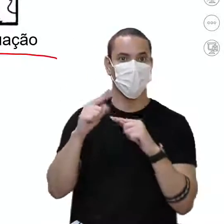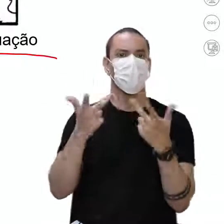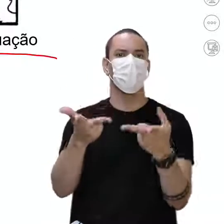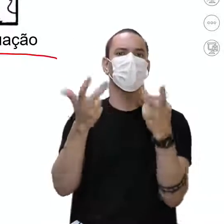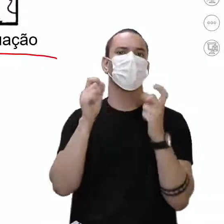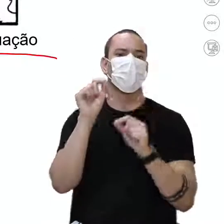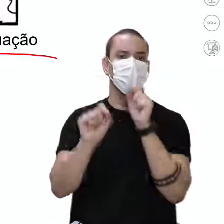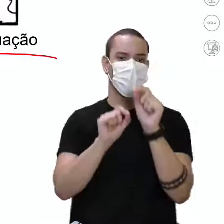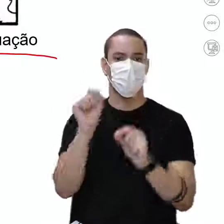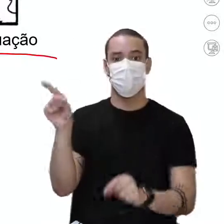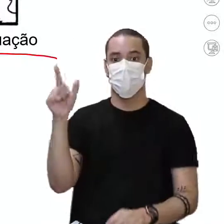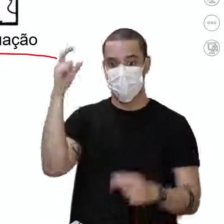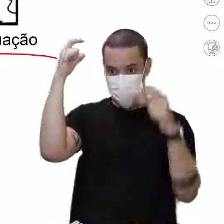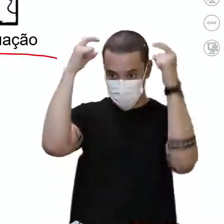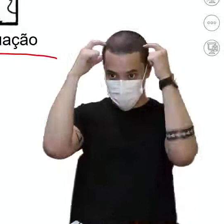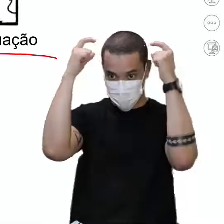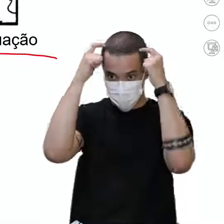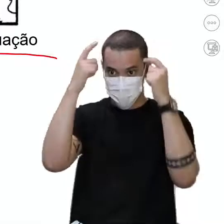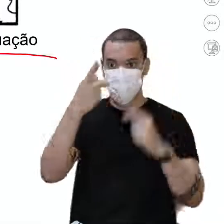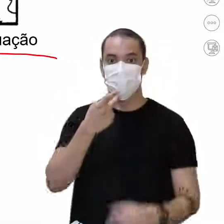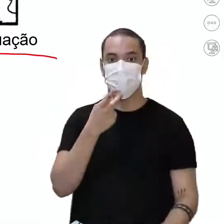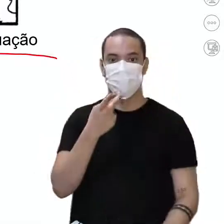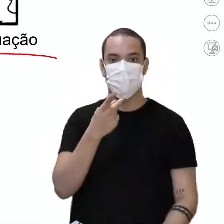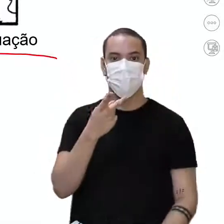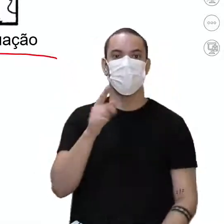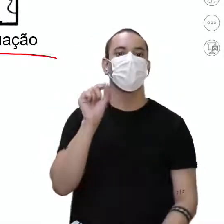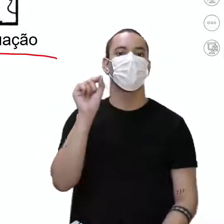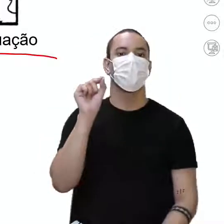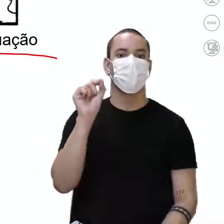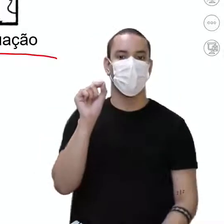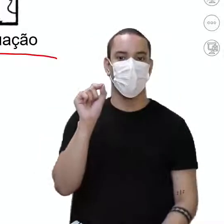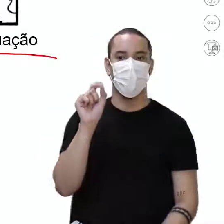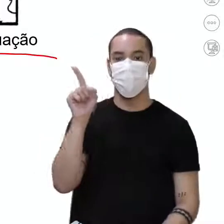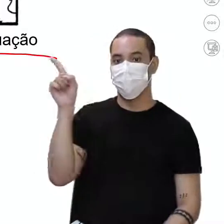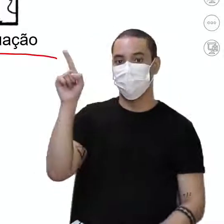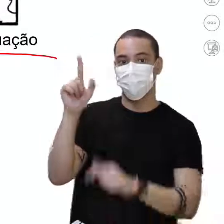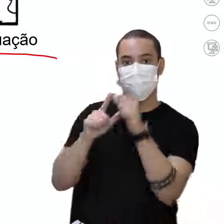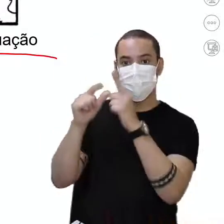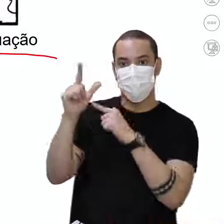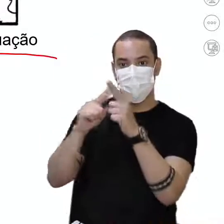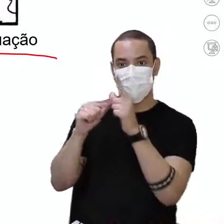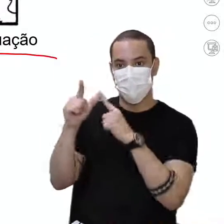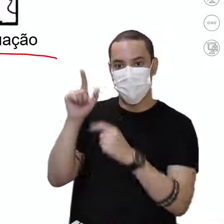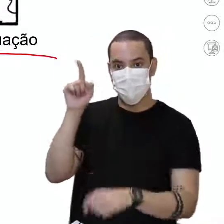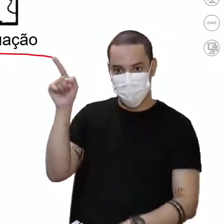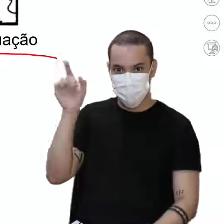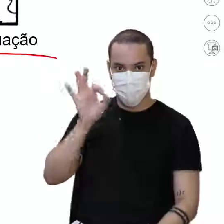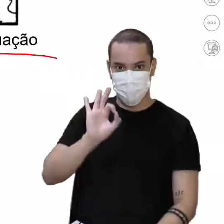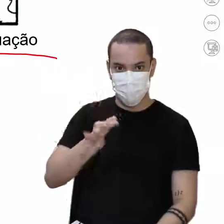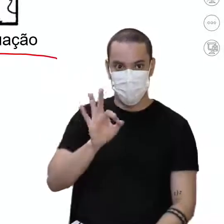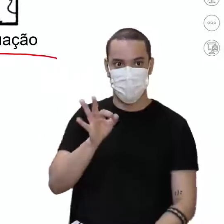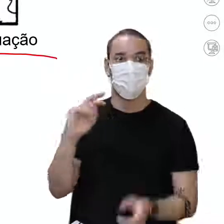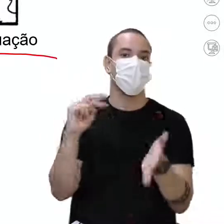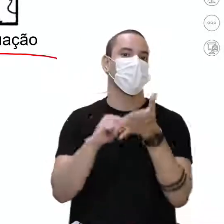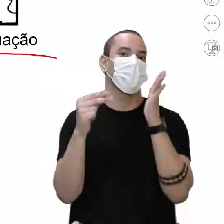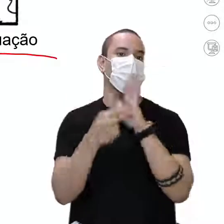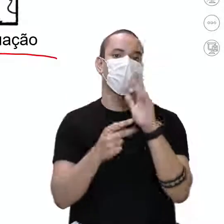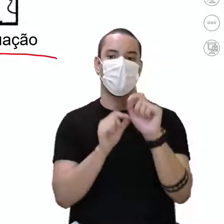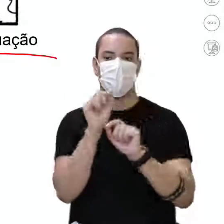quê? Ele fala, those are my backup, que são as estrelas. Estes são os